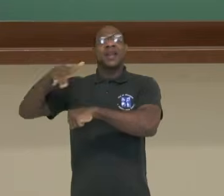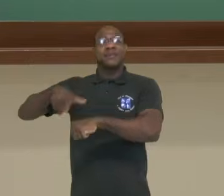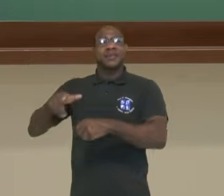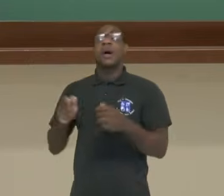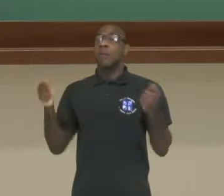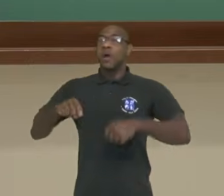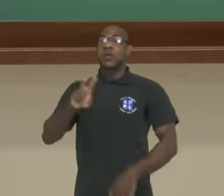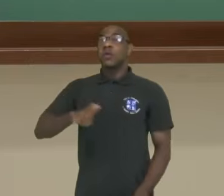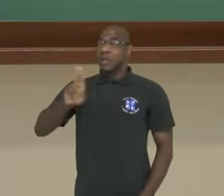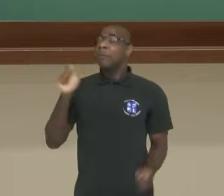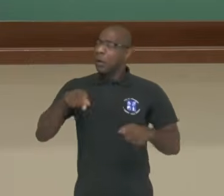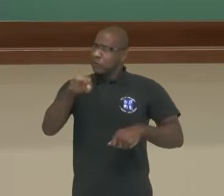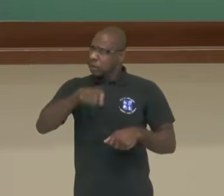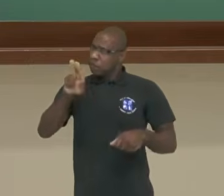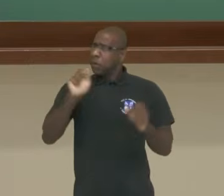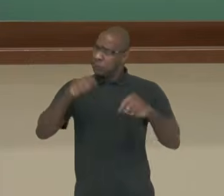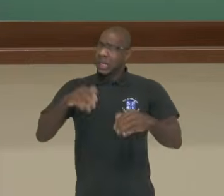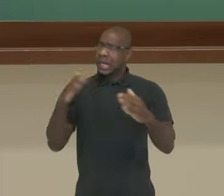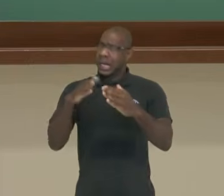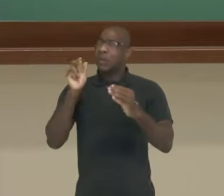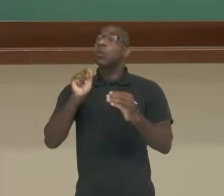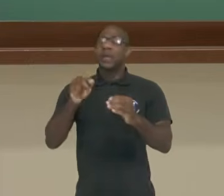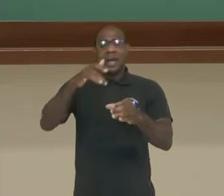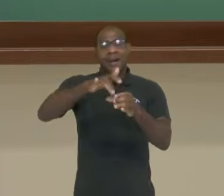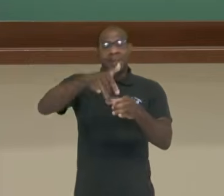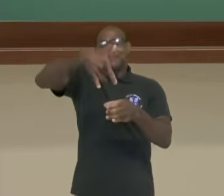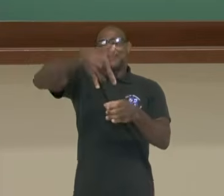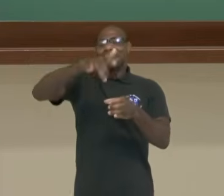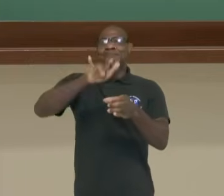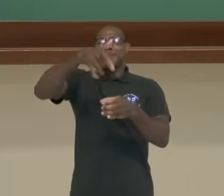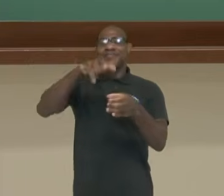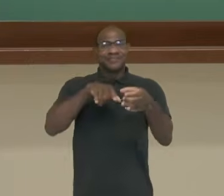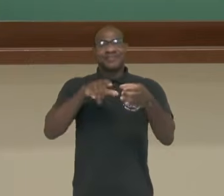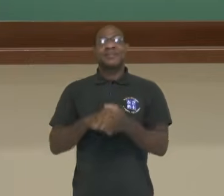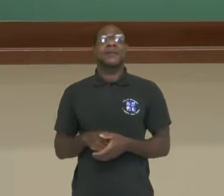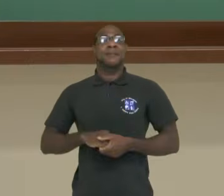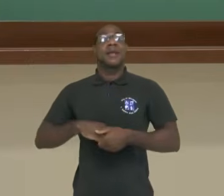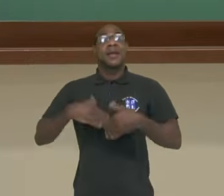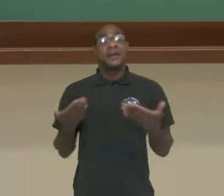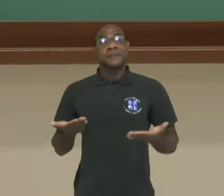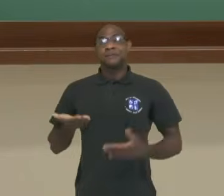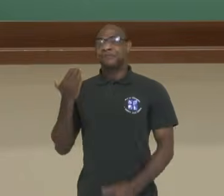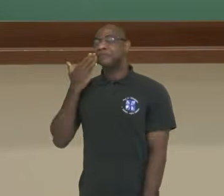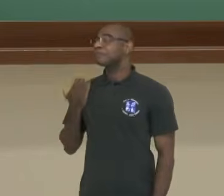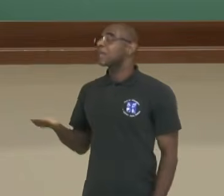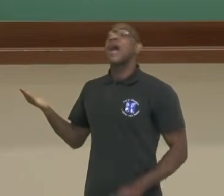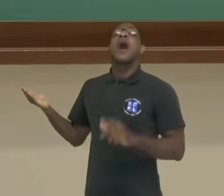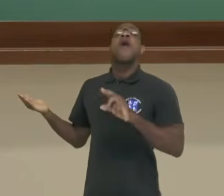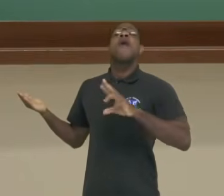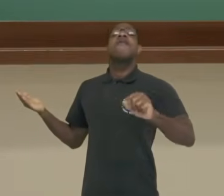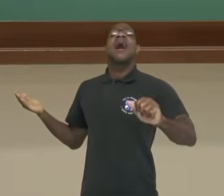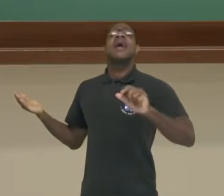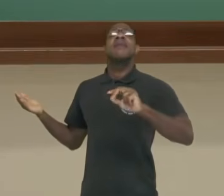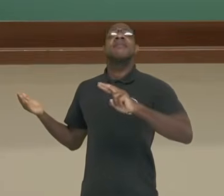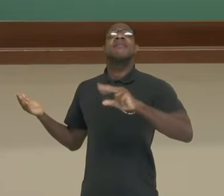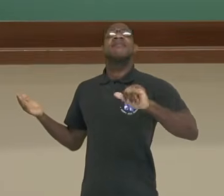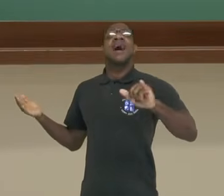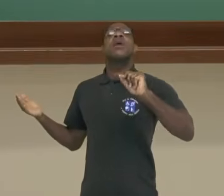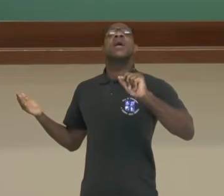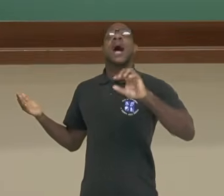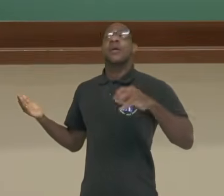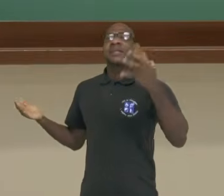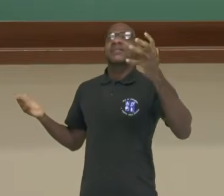tua casa uma latinha, tá? Para fazer por indução. Aí, por indução, o que que vai acontecer, né? Sendo